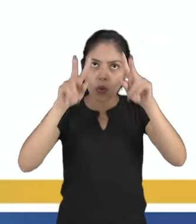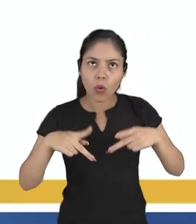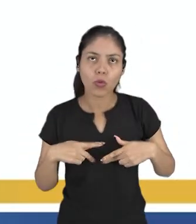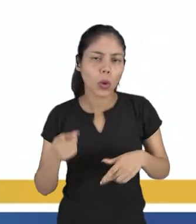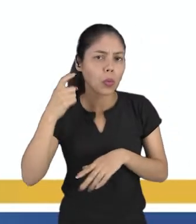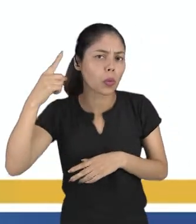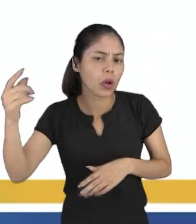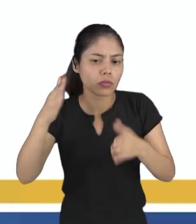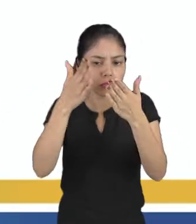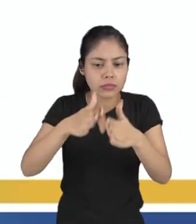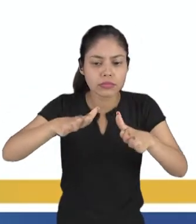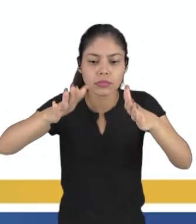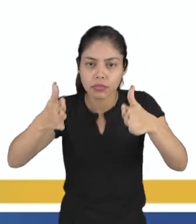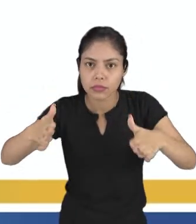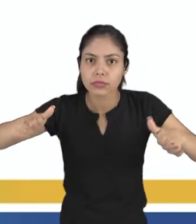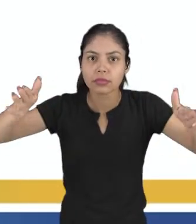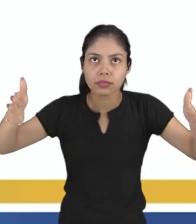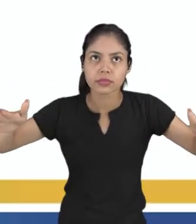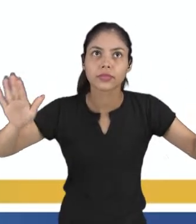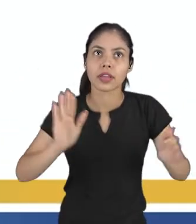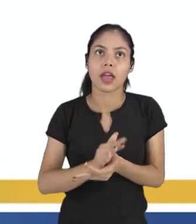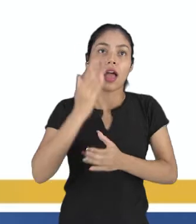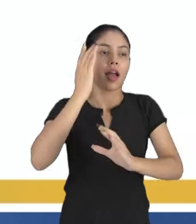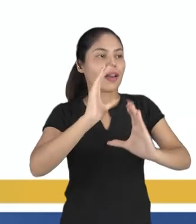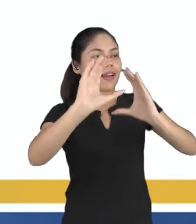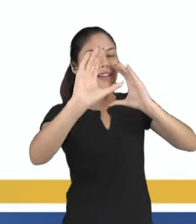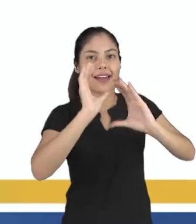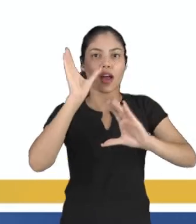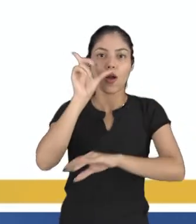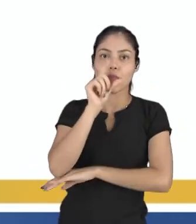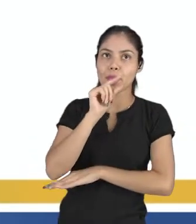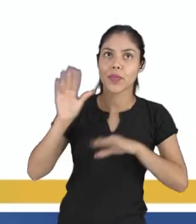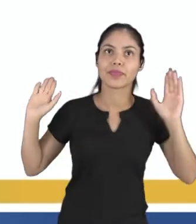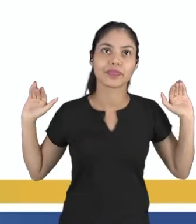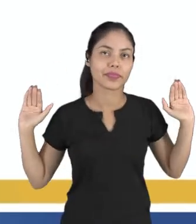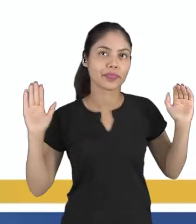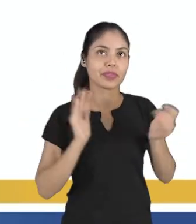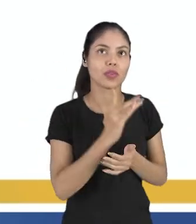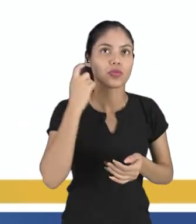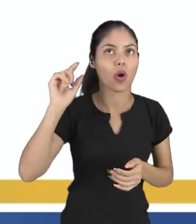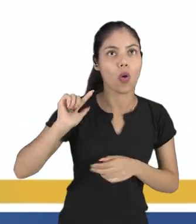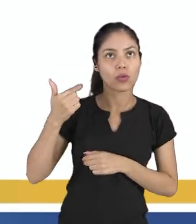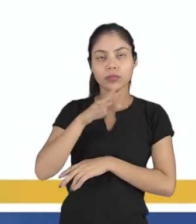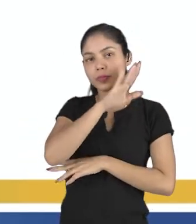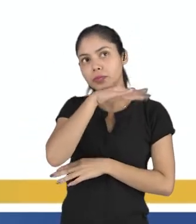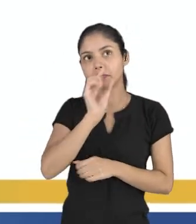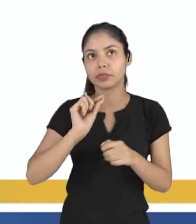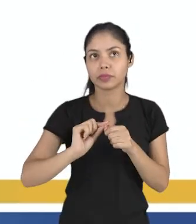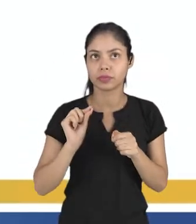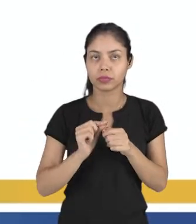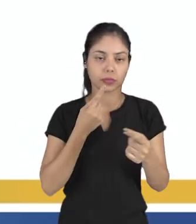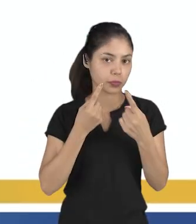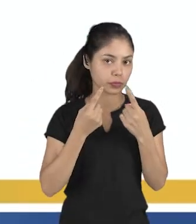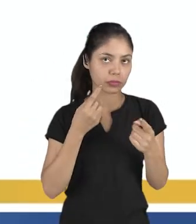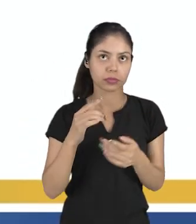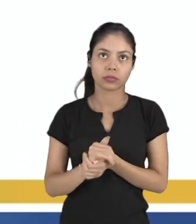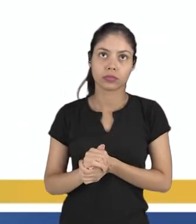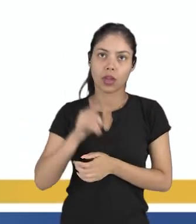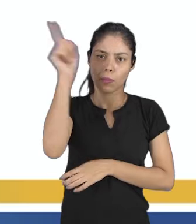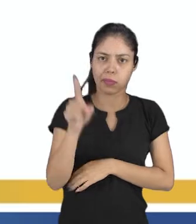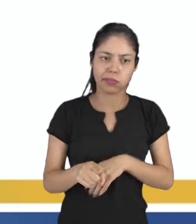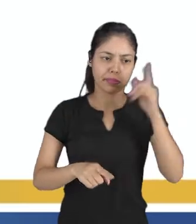ouviam o som das ondas, o canto dos pássaros, os sons que outros animais faziam para se comunicar,